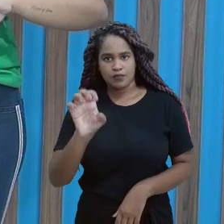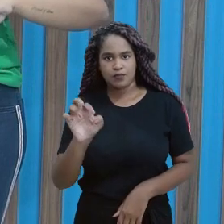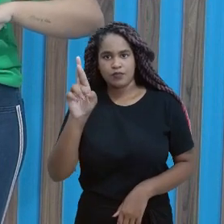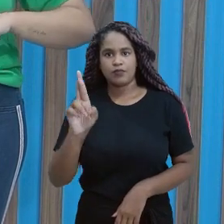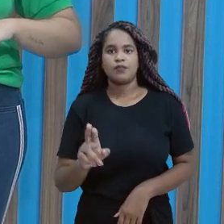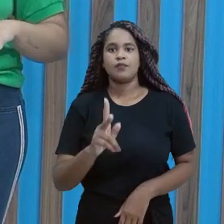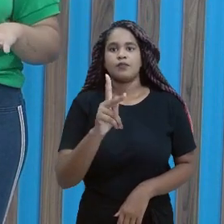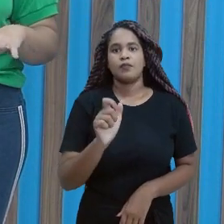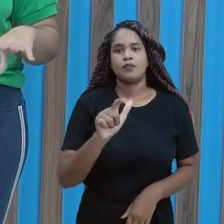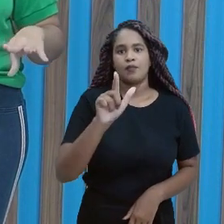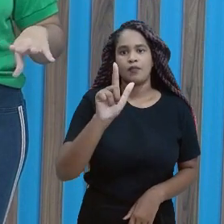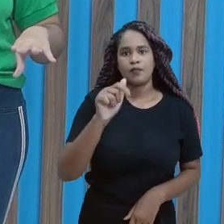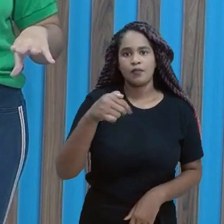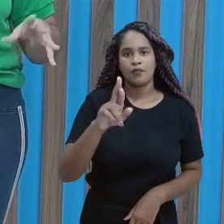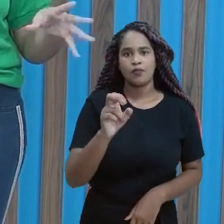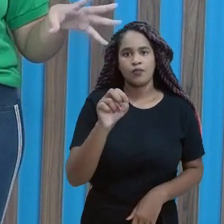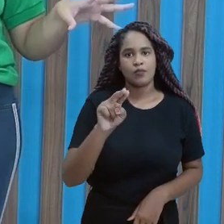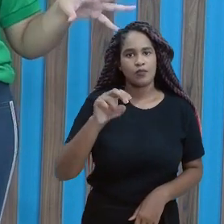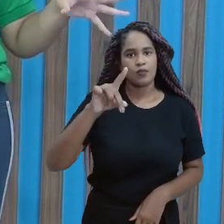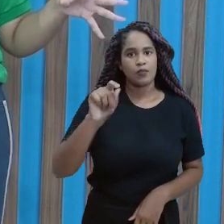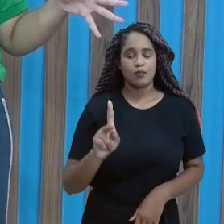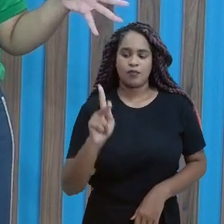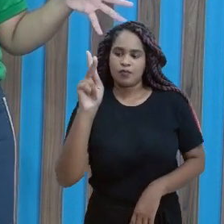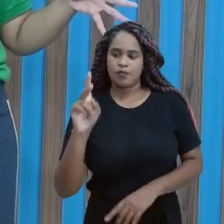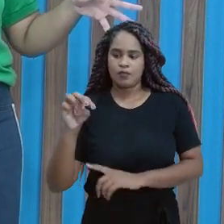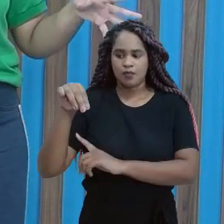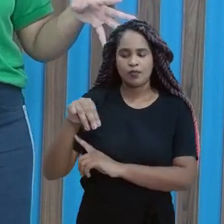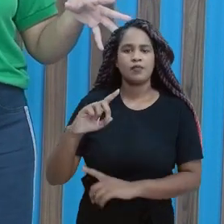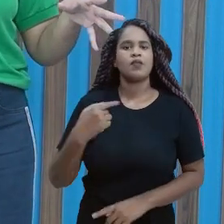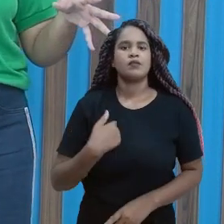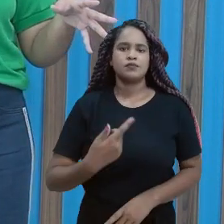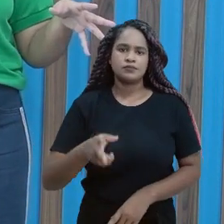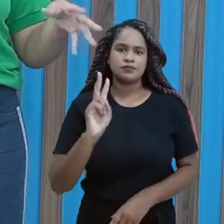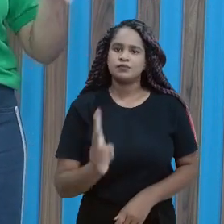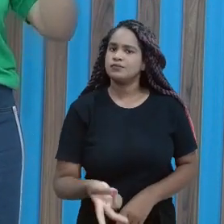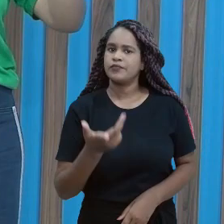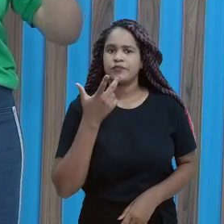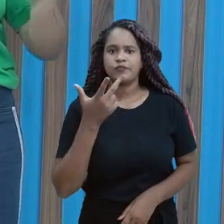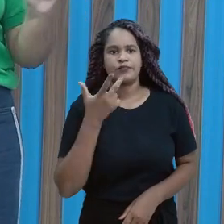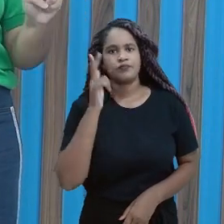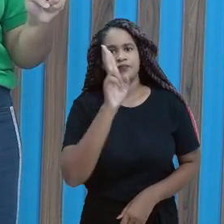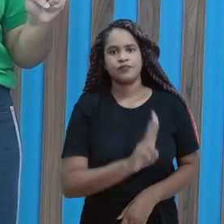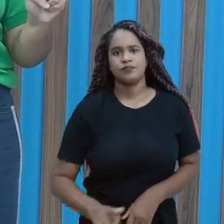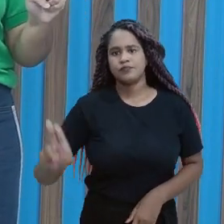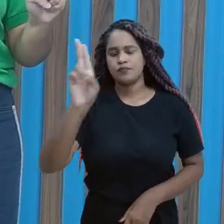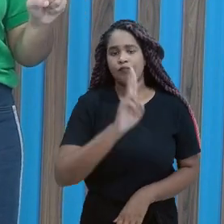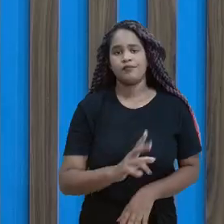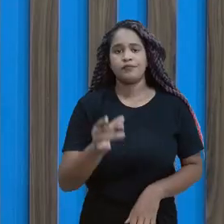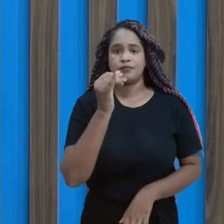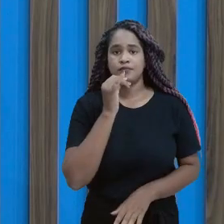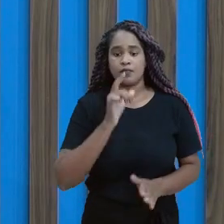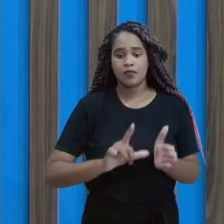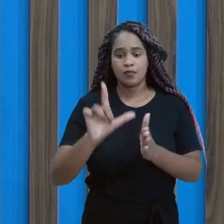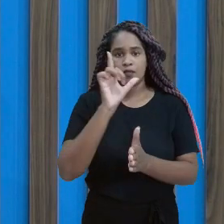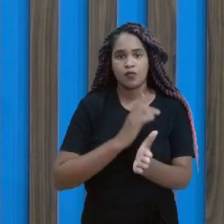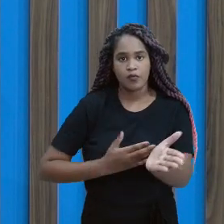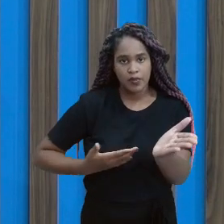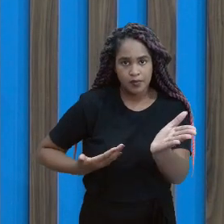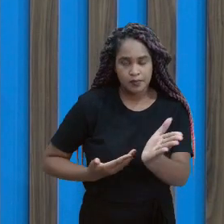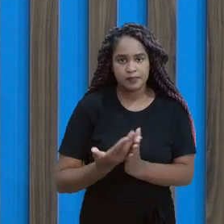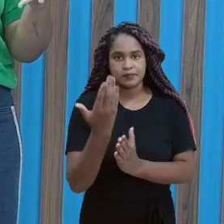faz recorrente já no nosso dia a dia, né? Quem não fala download aqui todo dia, eu mesmo, antes de começar a aula, eu disse para